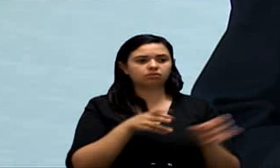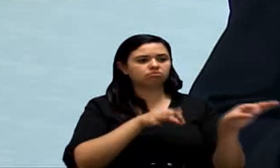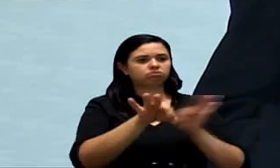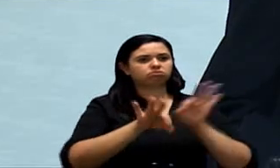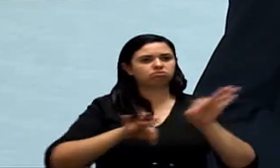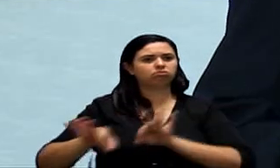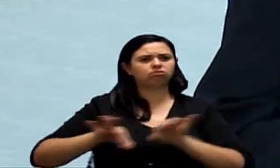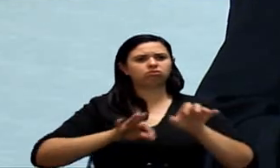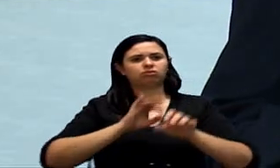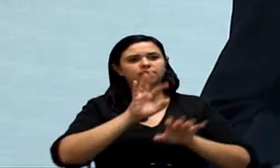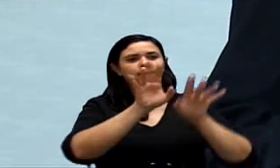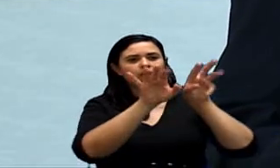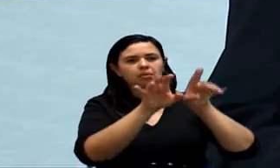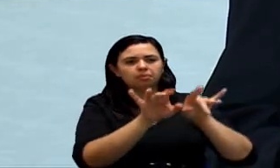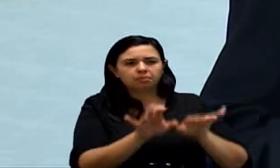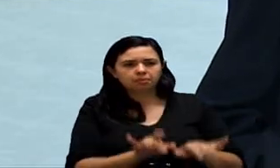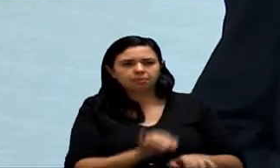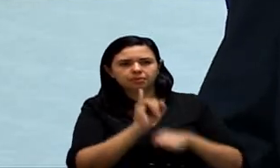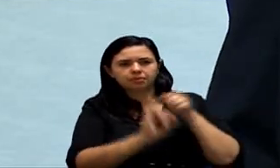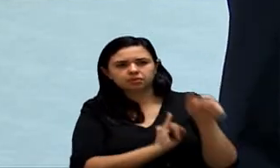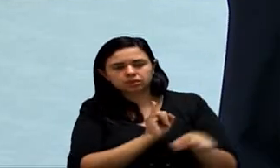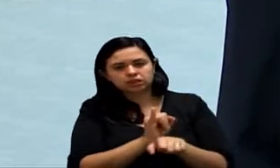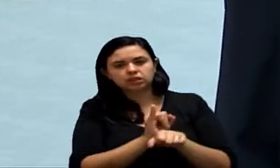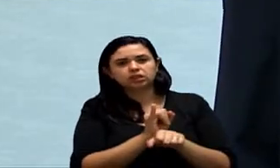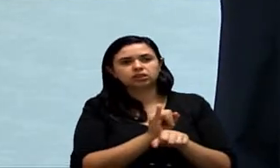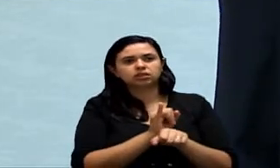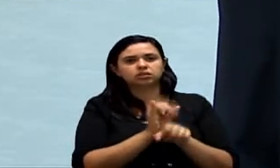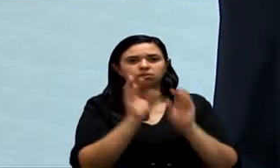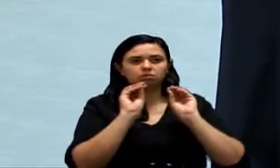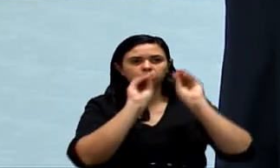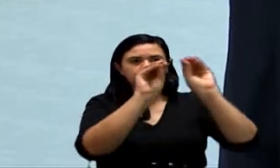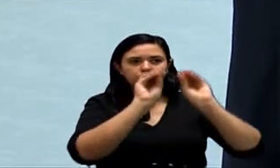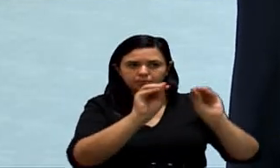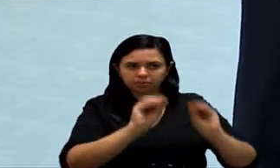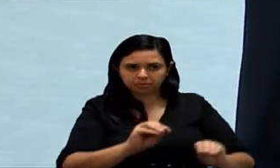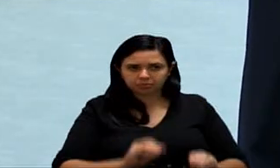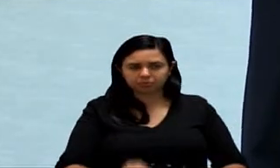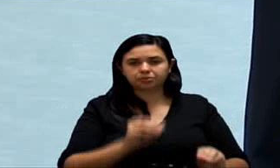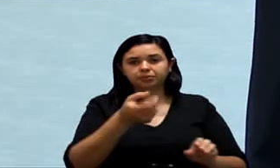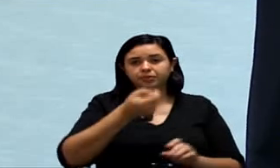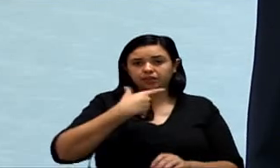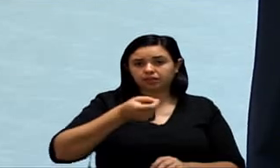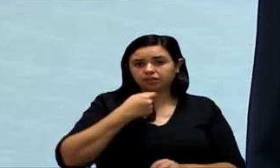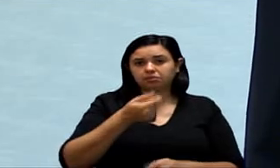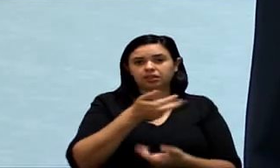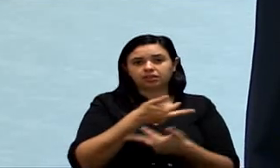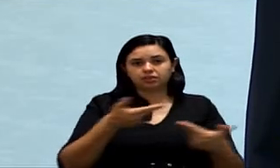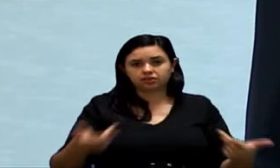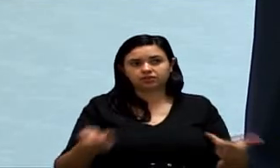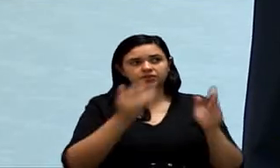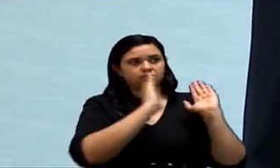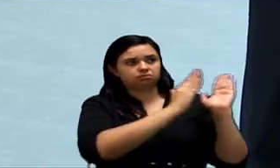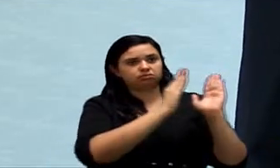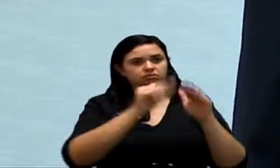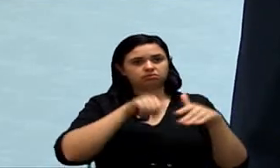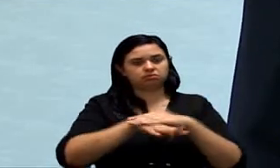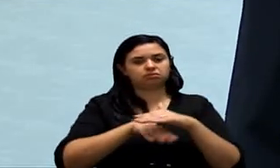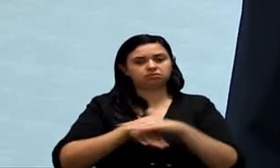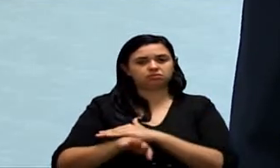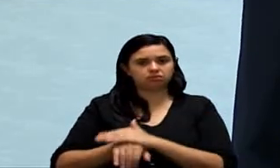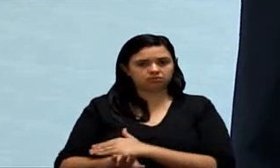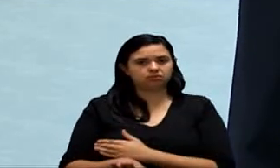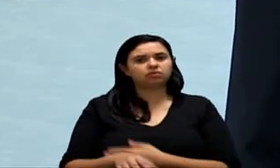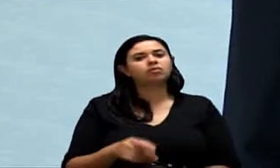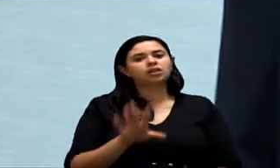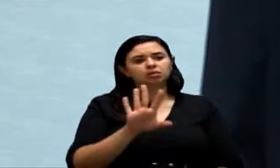nessa questão do controle do estoque. Porque nós sabemos que uma licitação para compra... Mas já tem uma empresa... Demora quase três